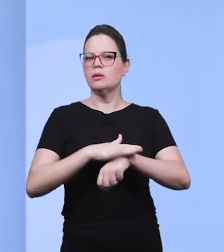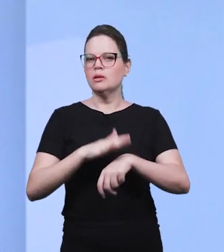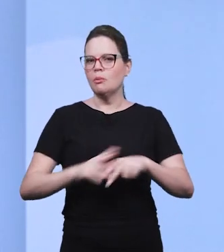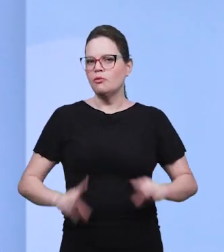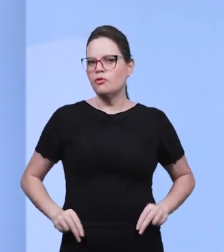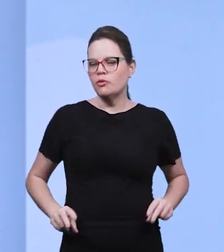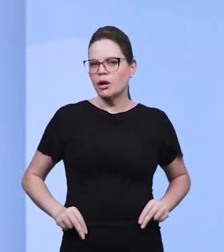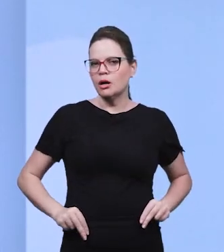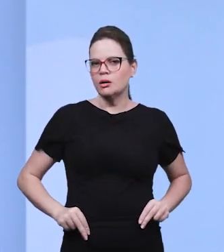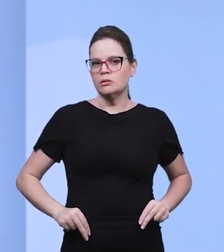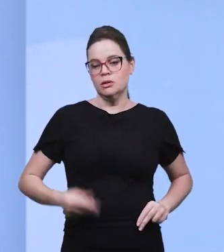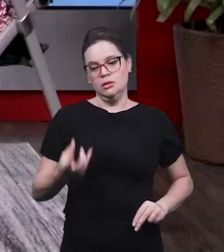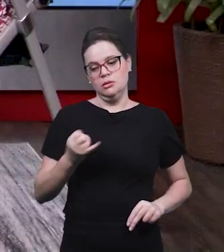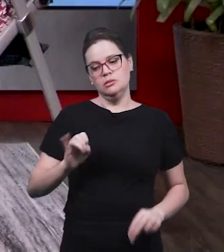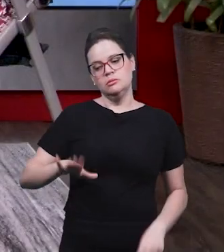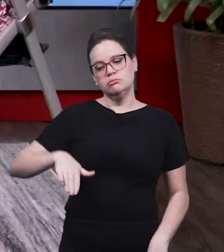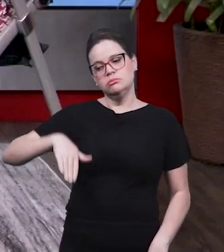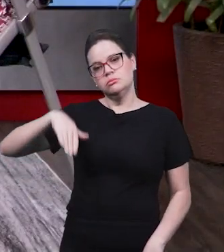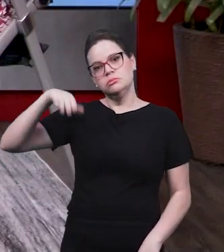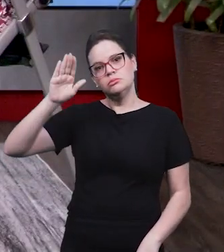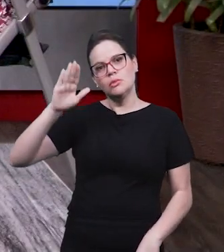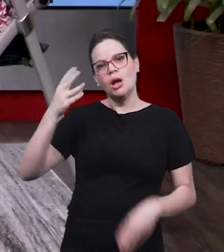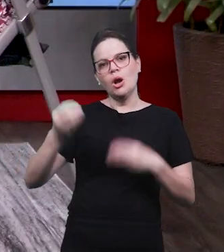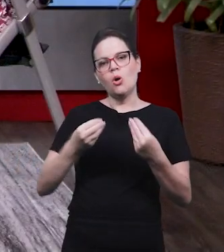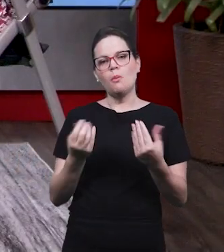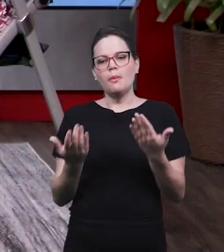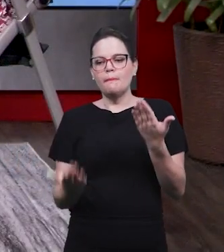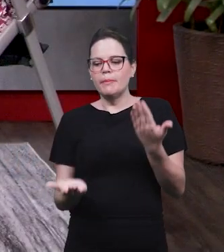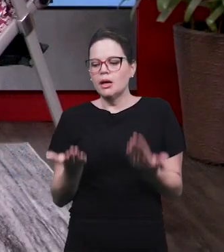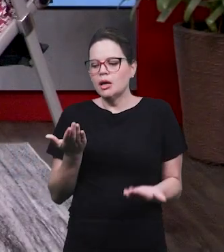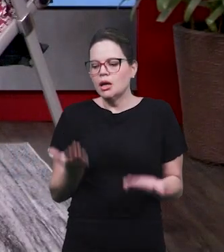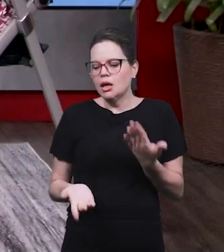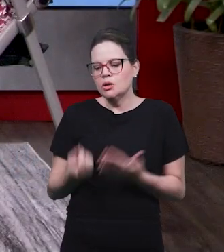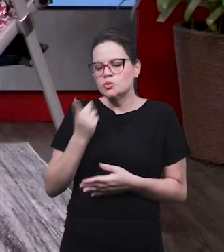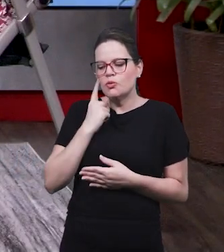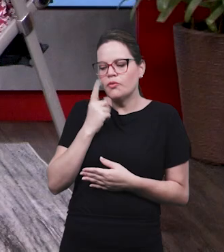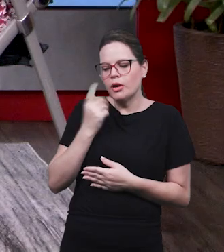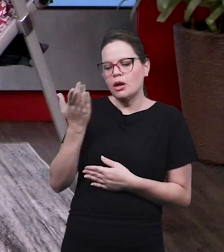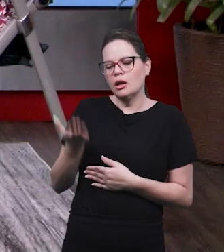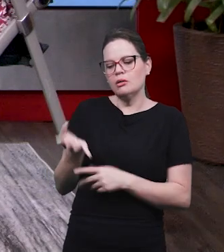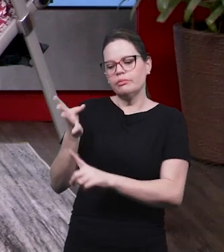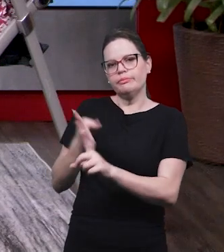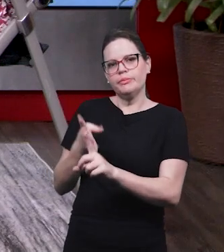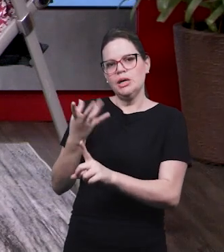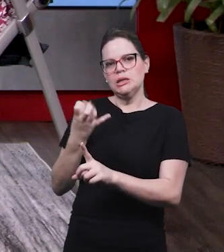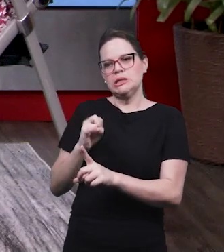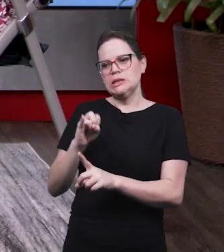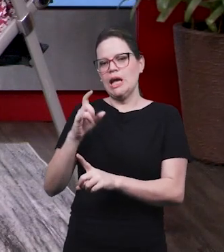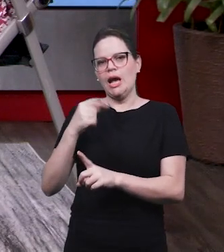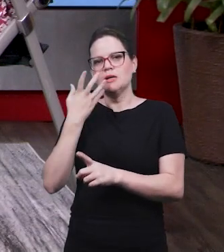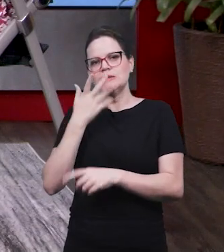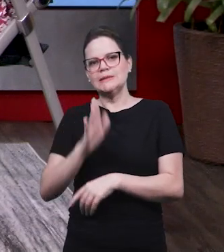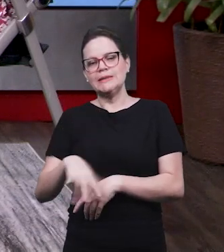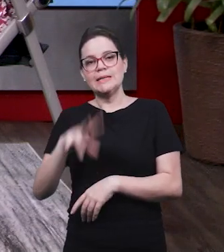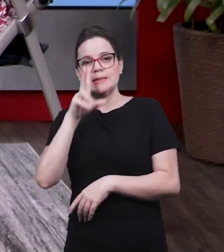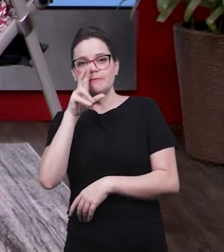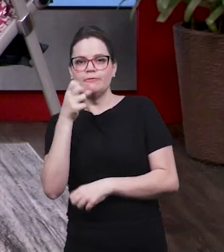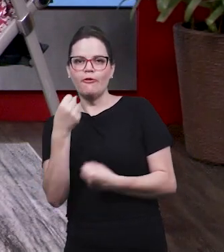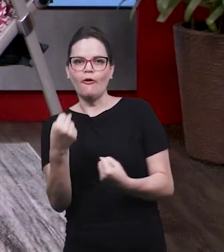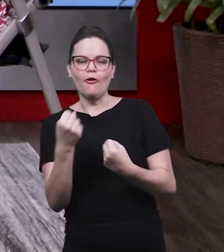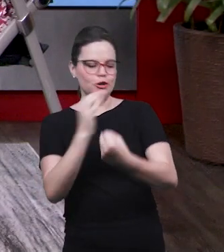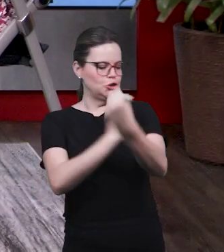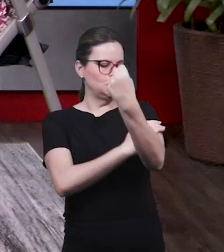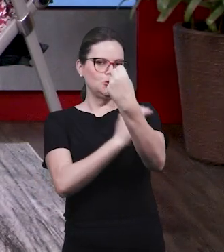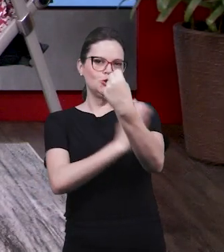aquela criança ela está crescendo, como é que está o peso dela, se ela é uma criança forte. Então, tudo isso